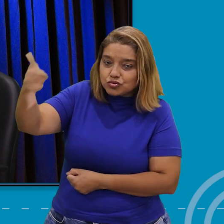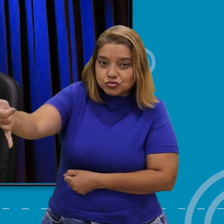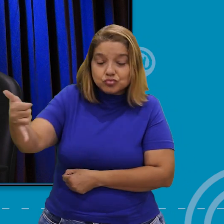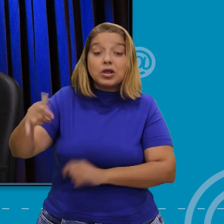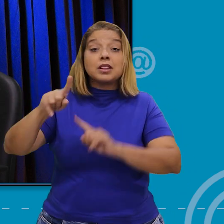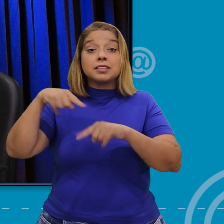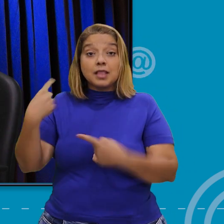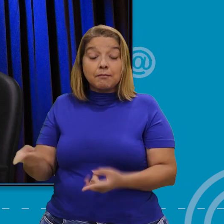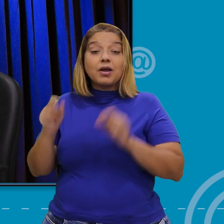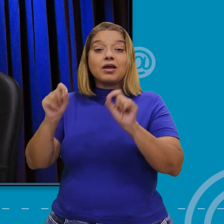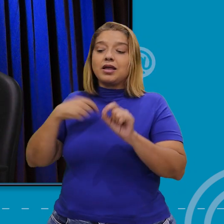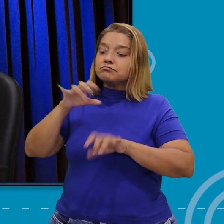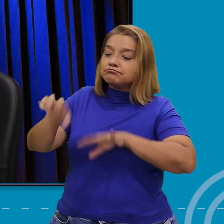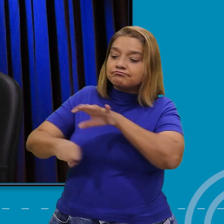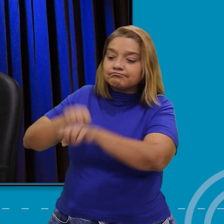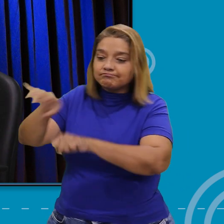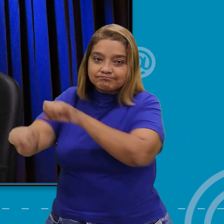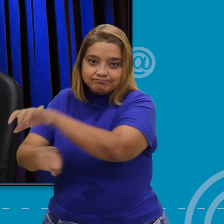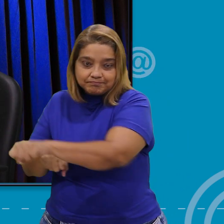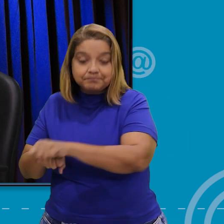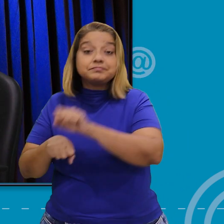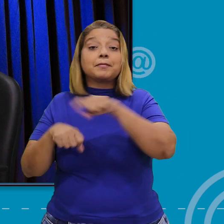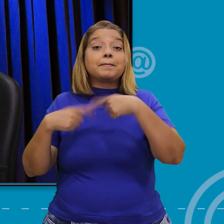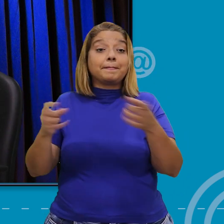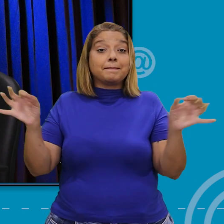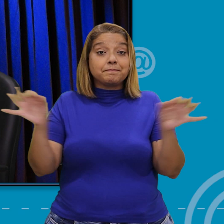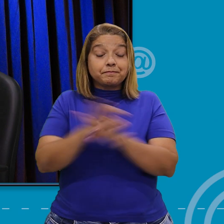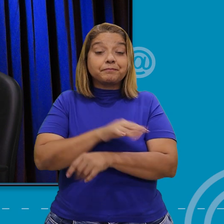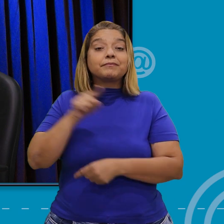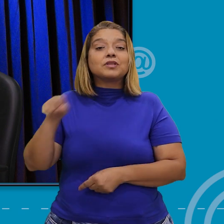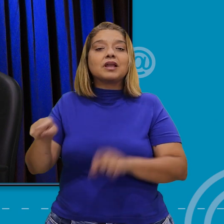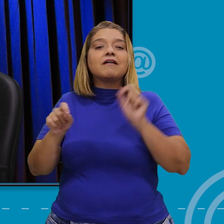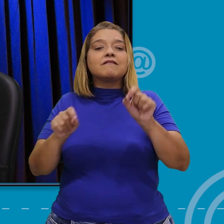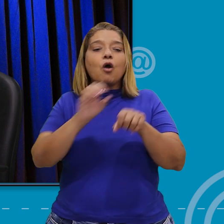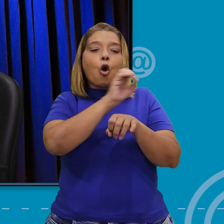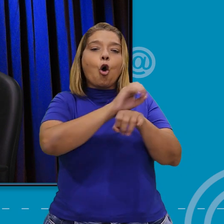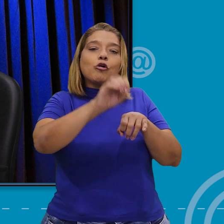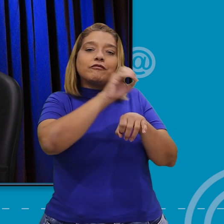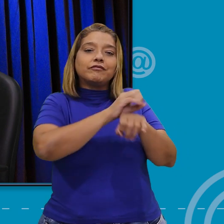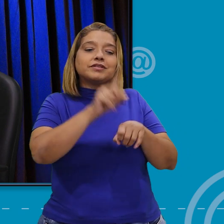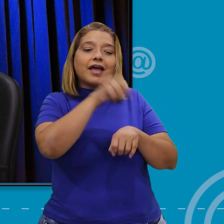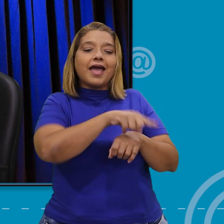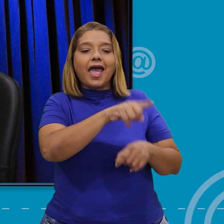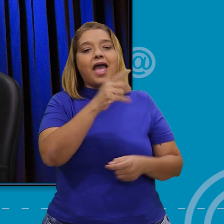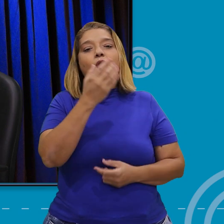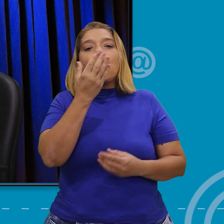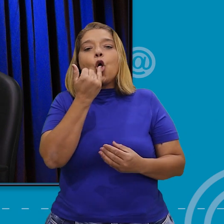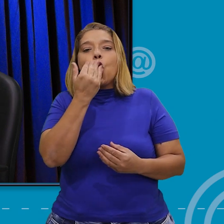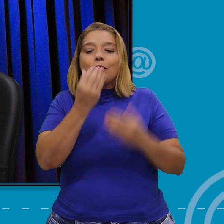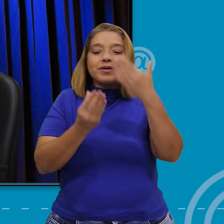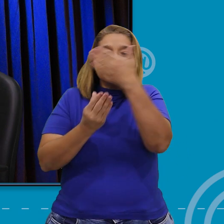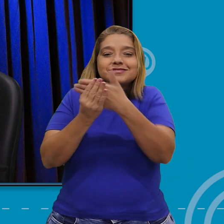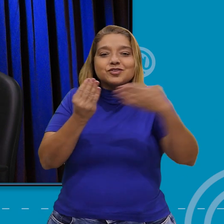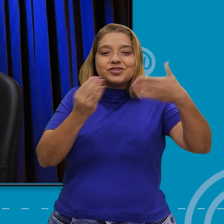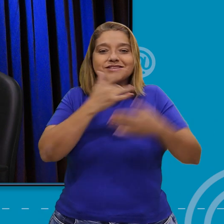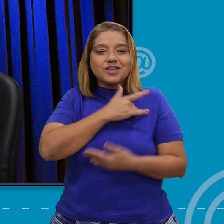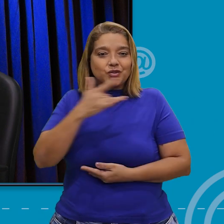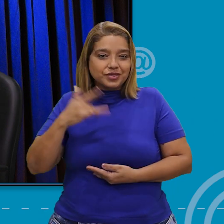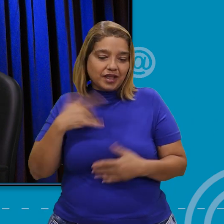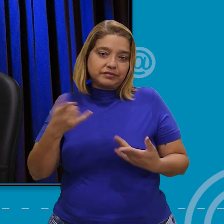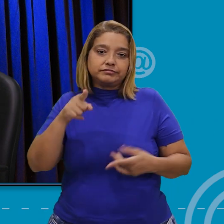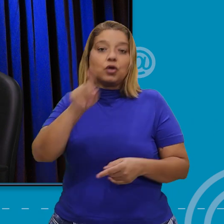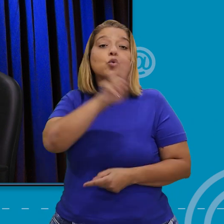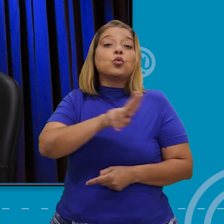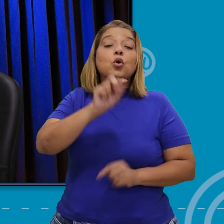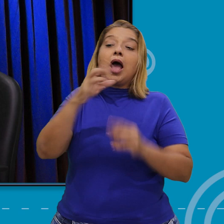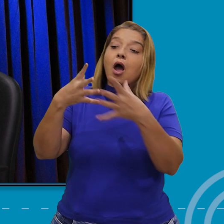daqueles vegetais, depois vem a parte da colheita, e a proposta de fazer uma oficina sanduíche saudável. Então, vai